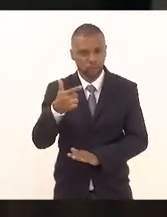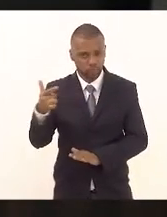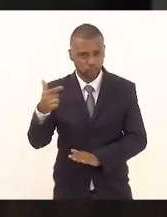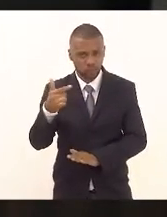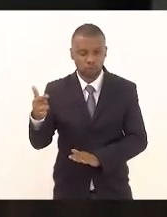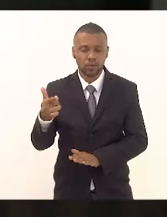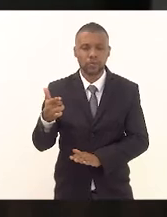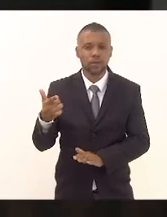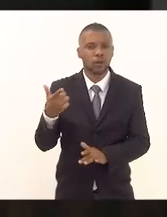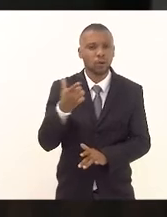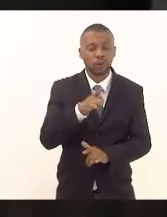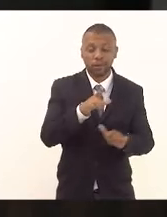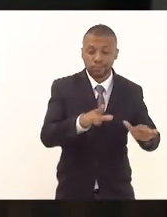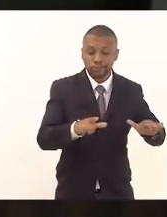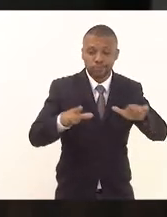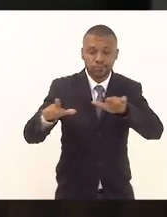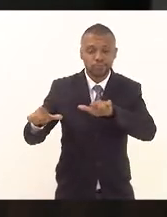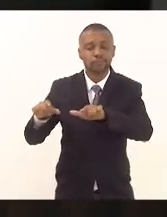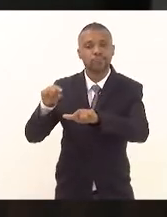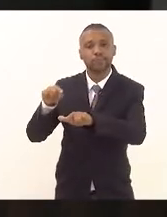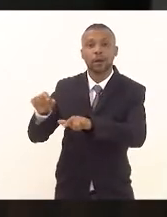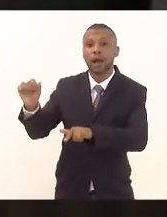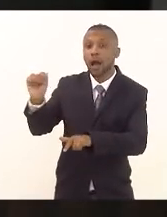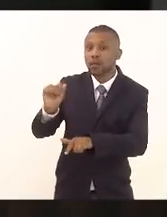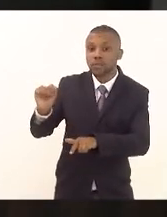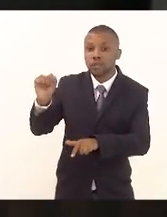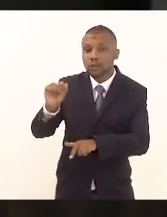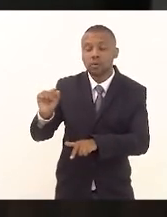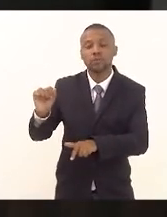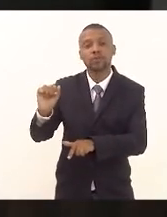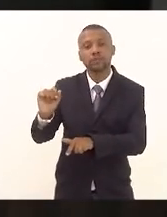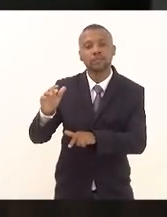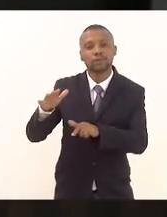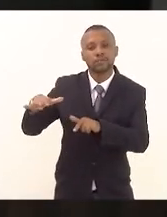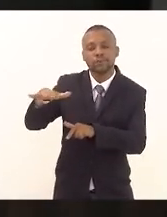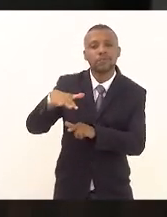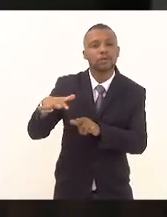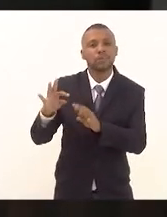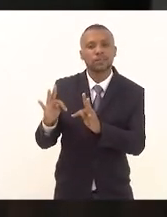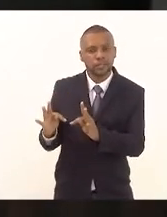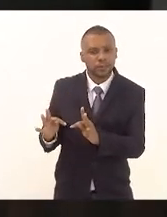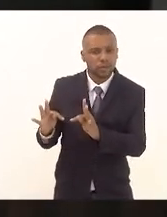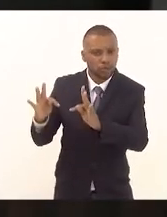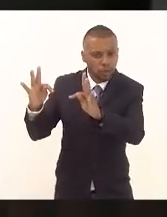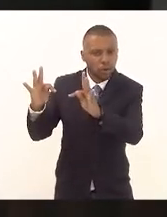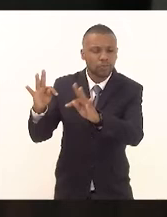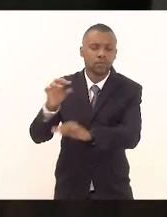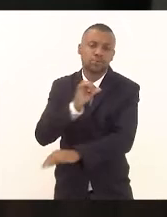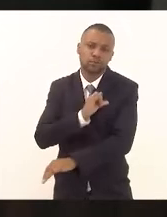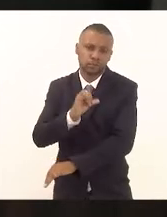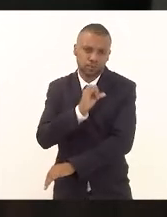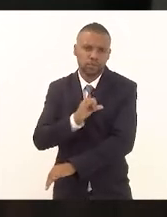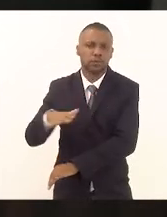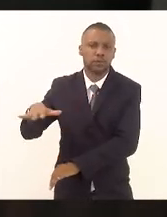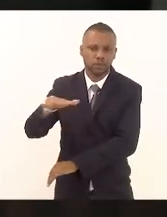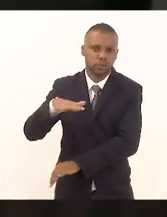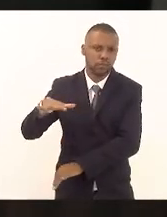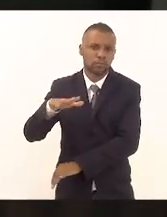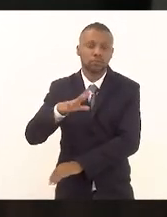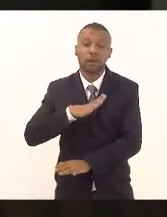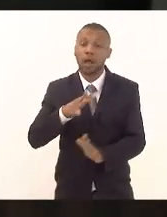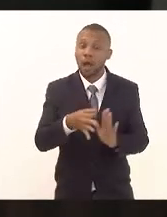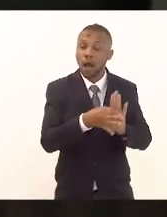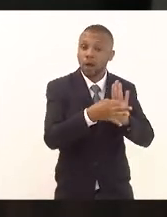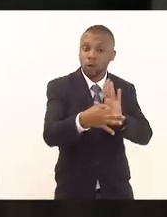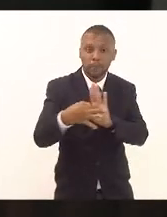diploma José de Alencar, Associação de Cluster Tecnológico Naval do Rio de Janeiro. Parecer da Comissão de Normas Internas e Proporções Externas,